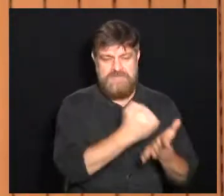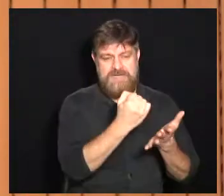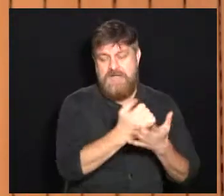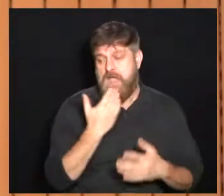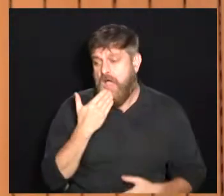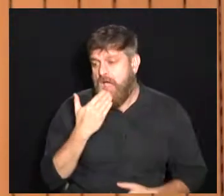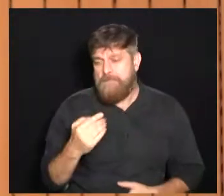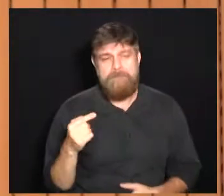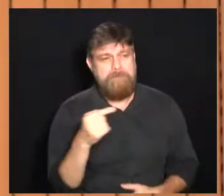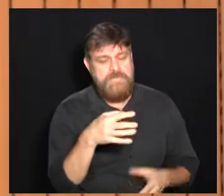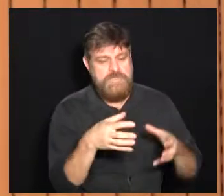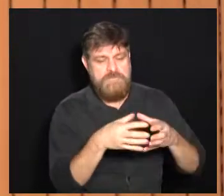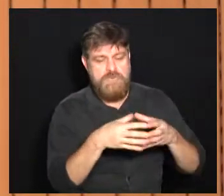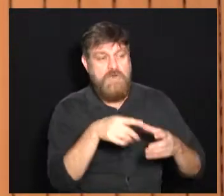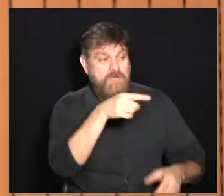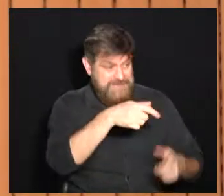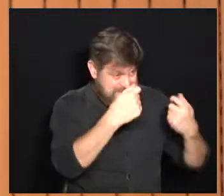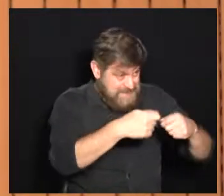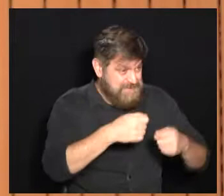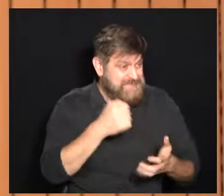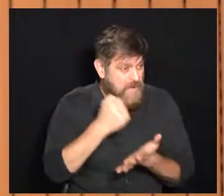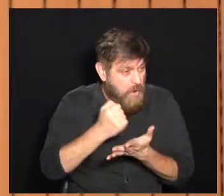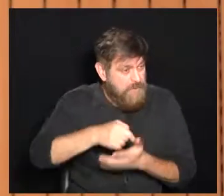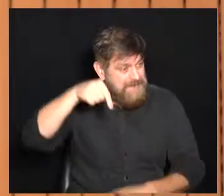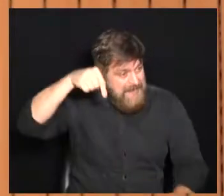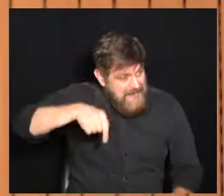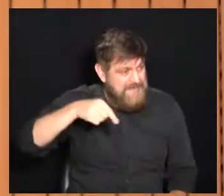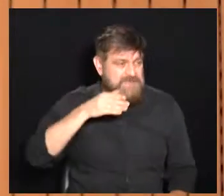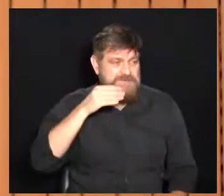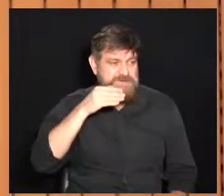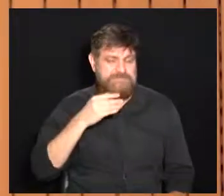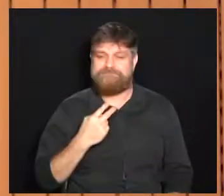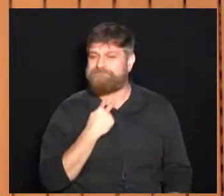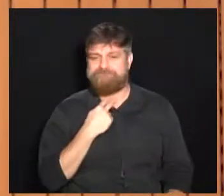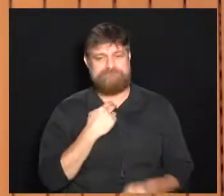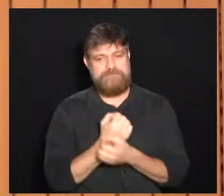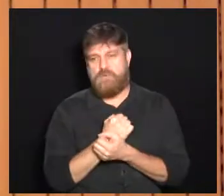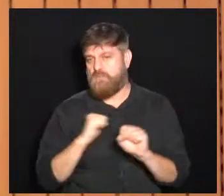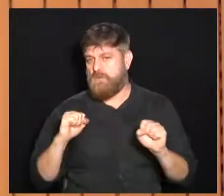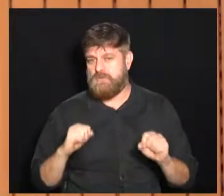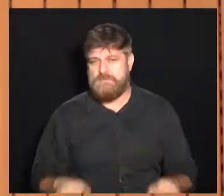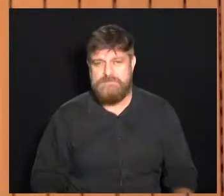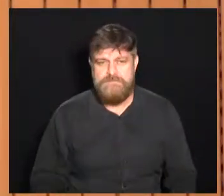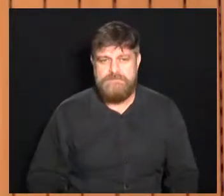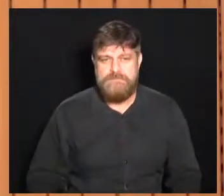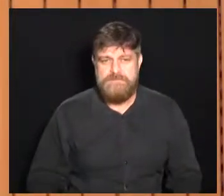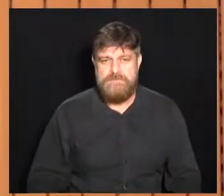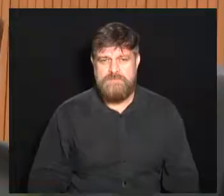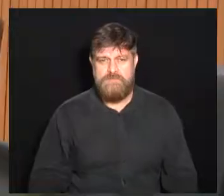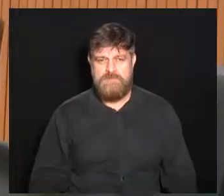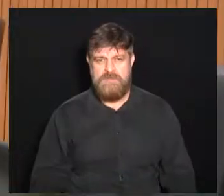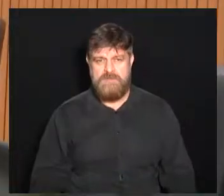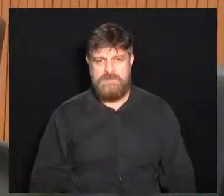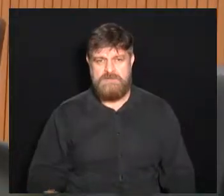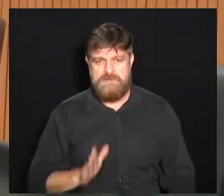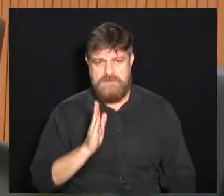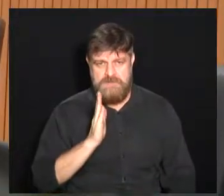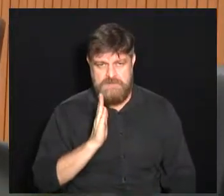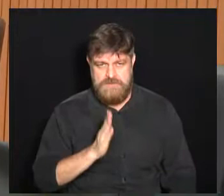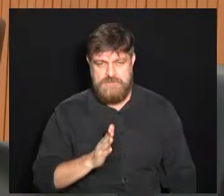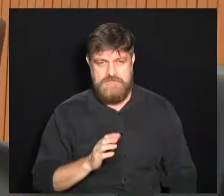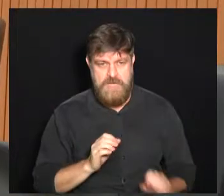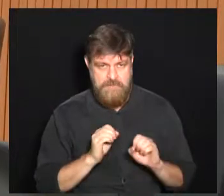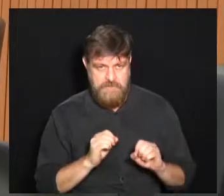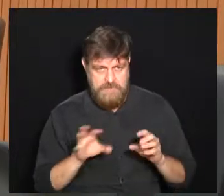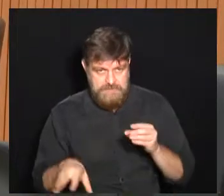pedir para a nova OS recontratar. Isso realmente não pode. Secretária, eu vou já abrir para... A senhora gostaria